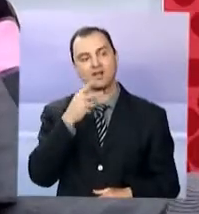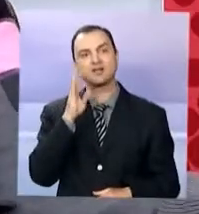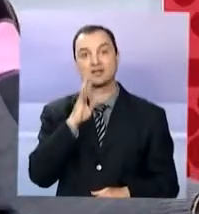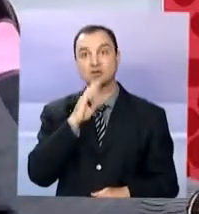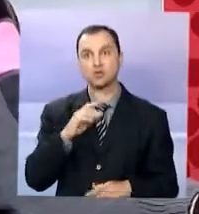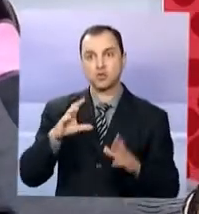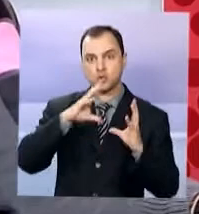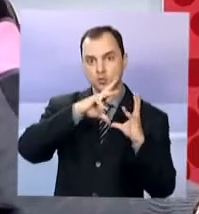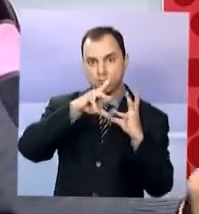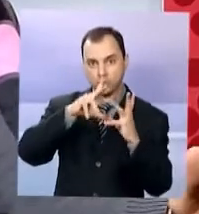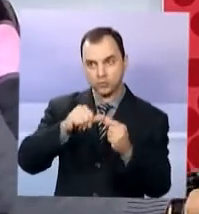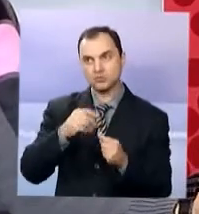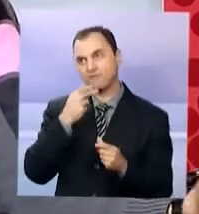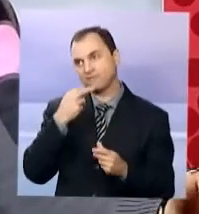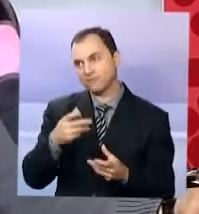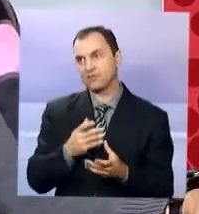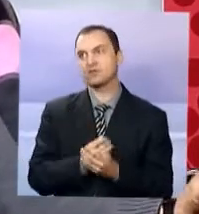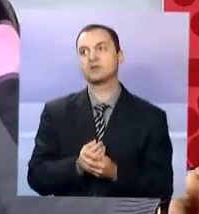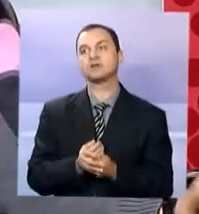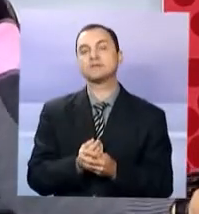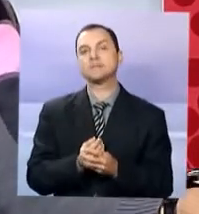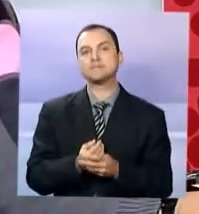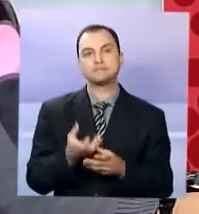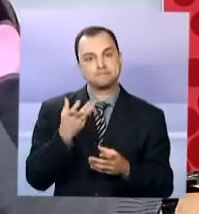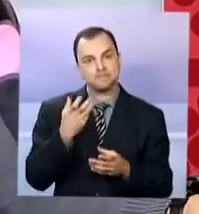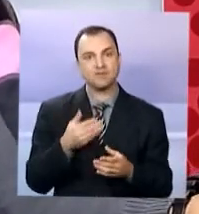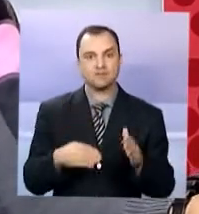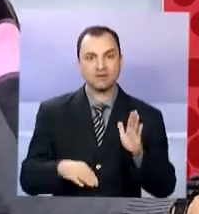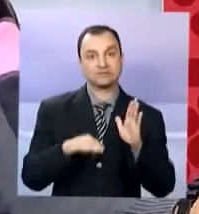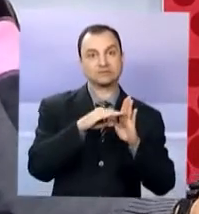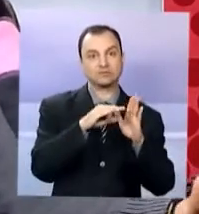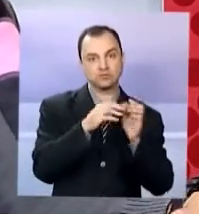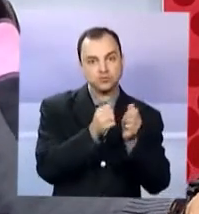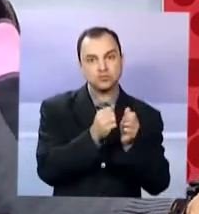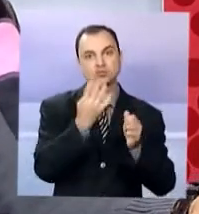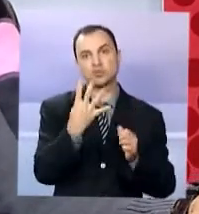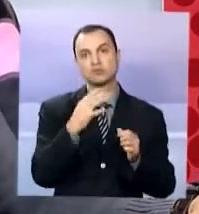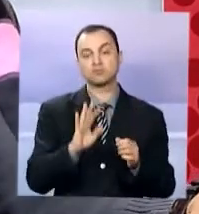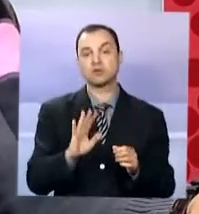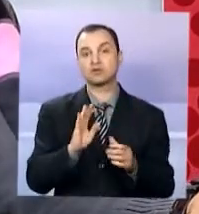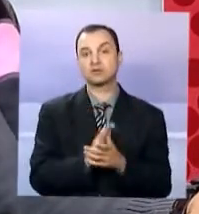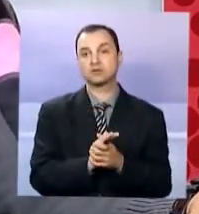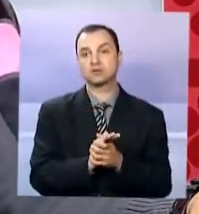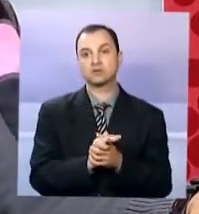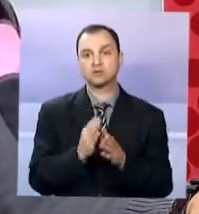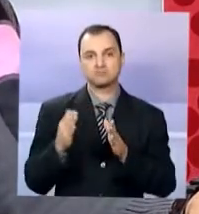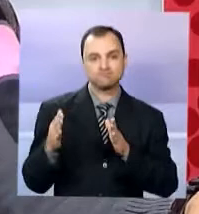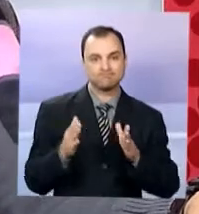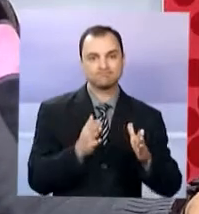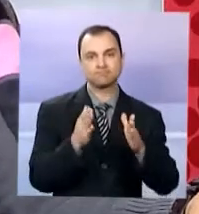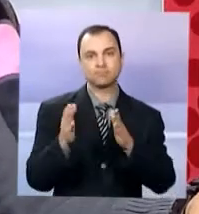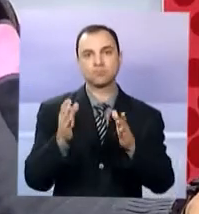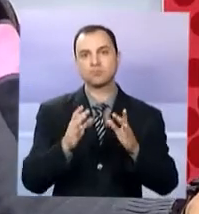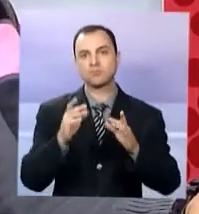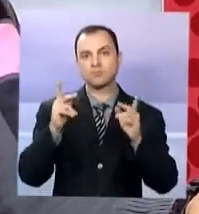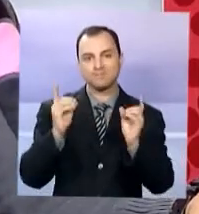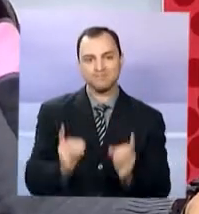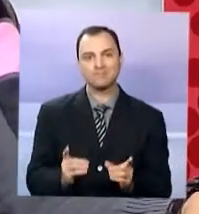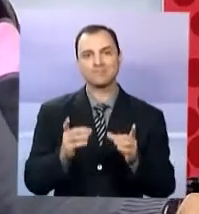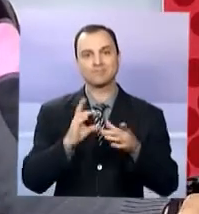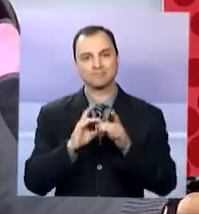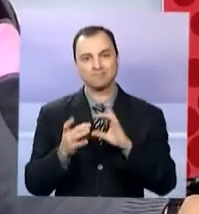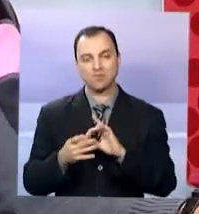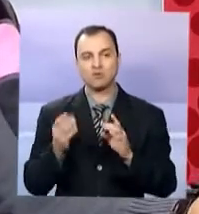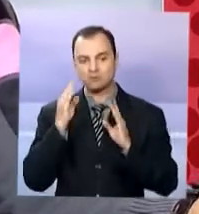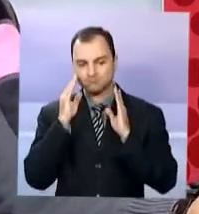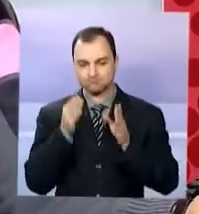interessante Mundial ainda o que te falei eu gostaria a gente vai ficar entre os quatro mas para pagar né aí no caminho para link o Brasil